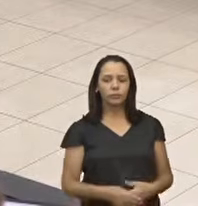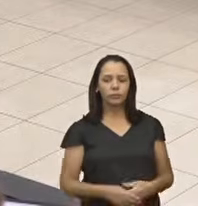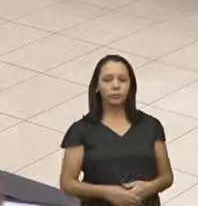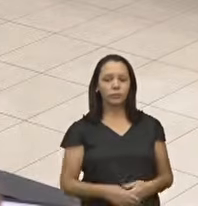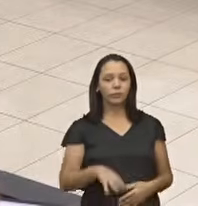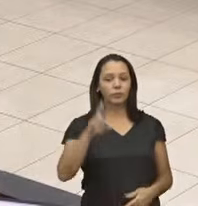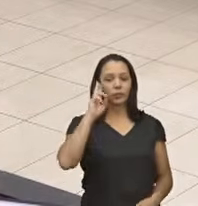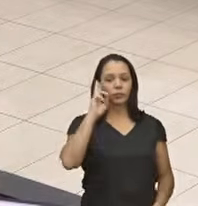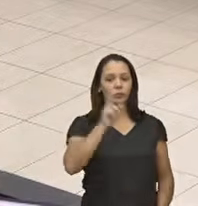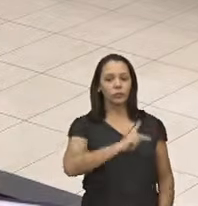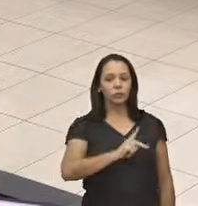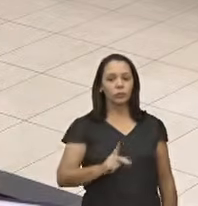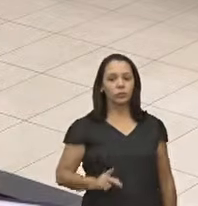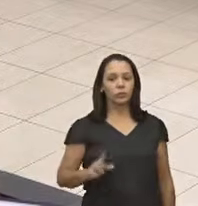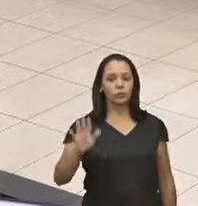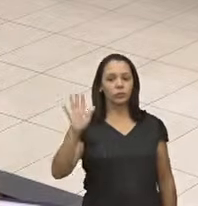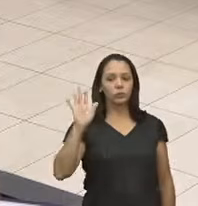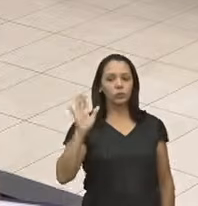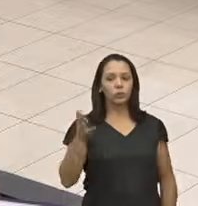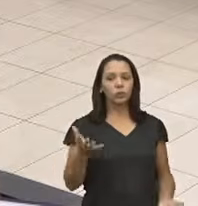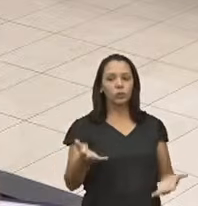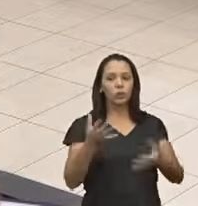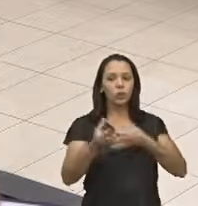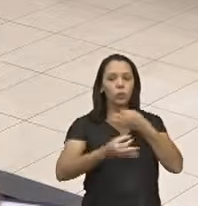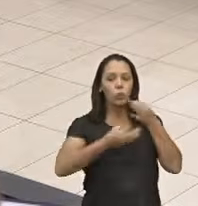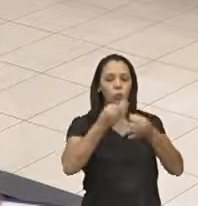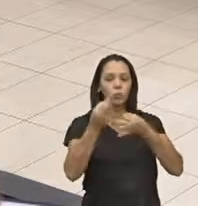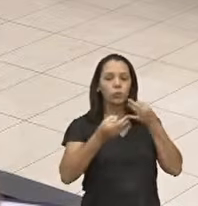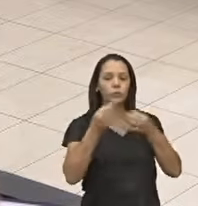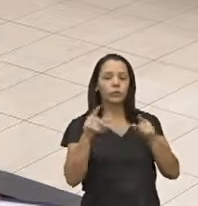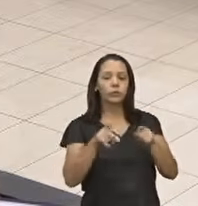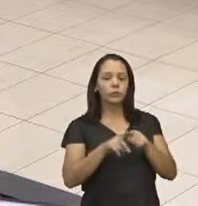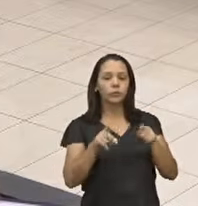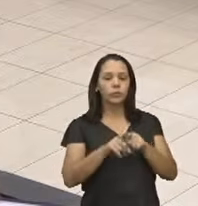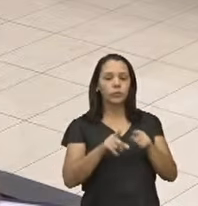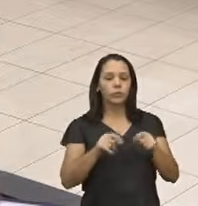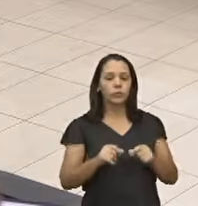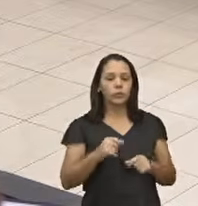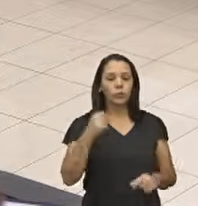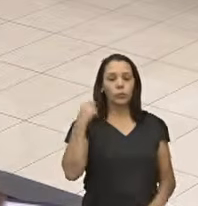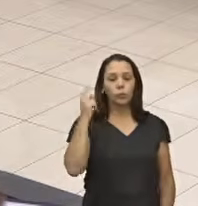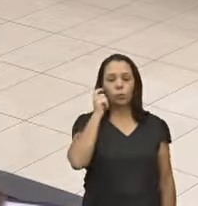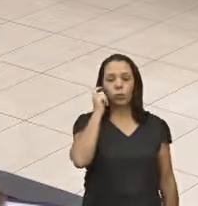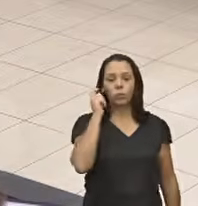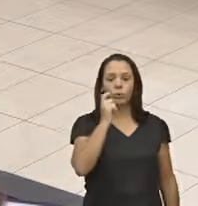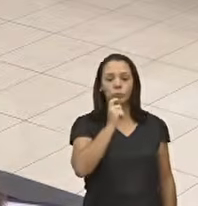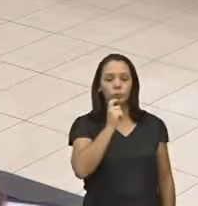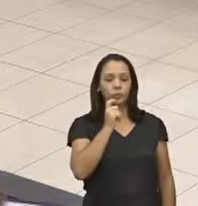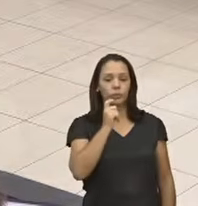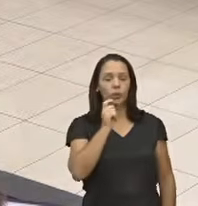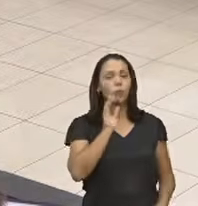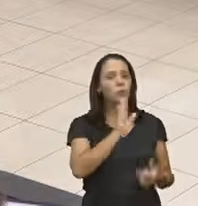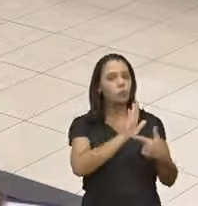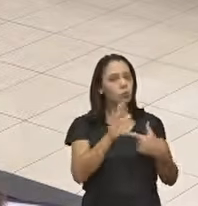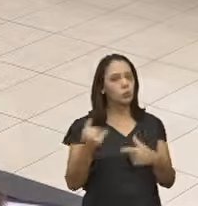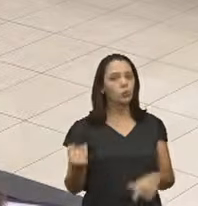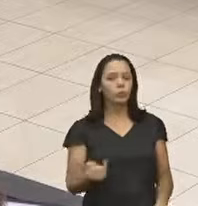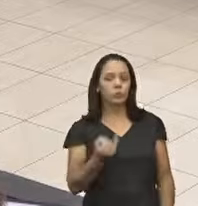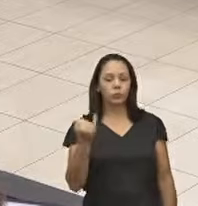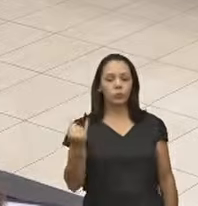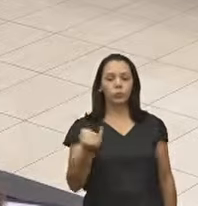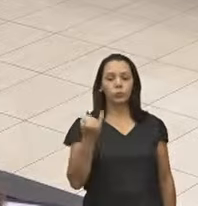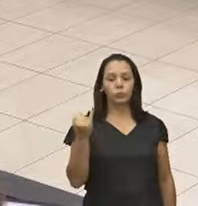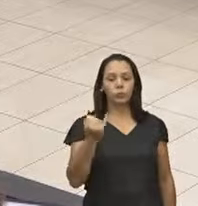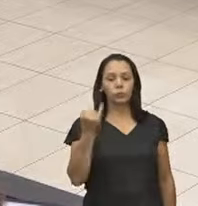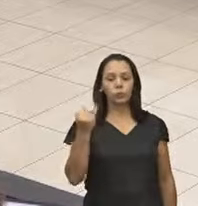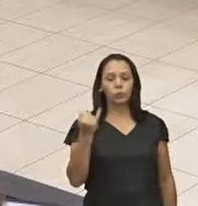Senhor presidente, também quero colaborar e dizer que o vereador Gabriel traz uma discussão muito importante, que é